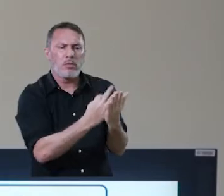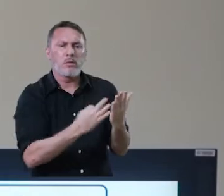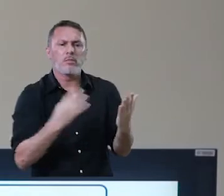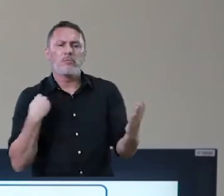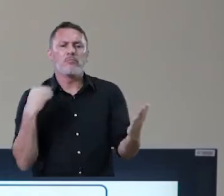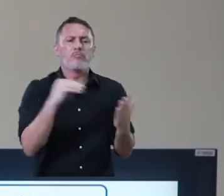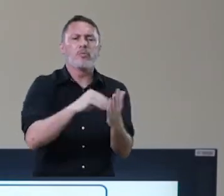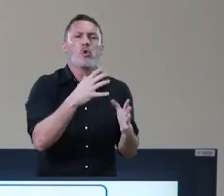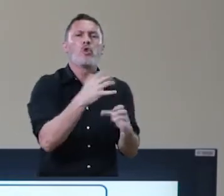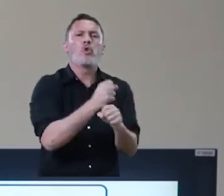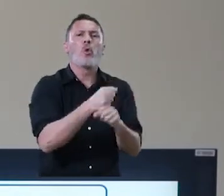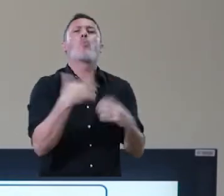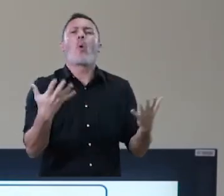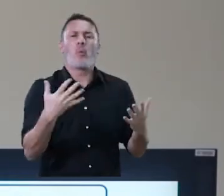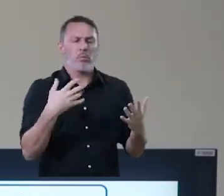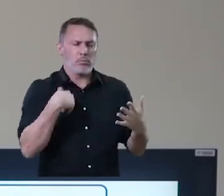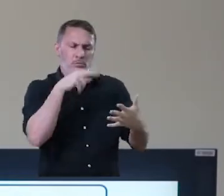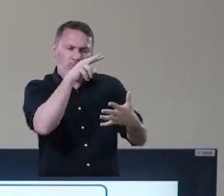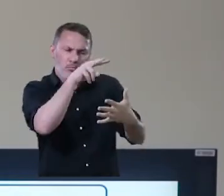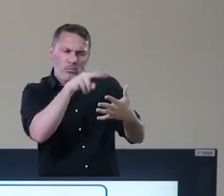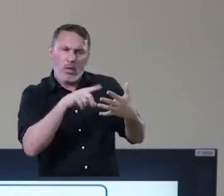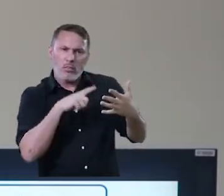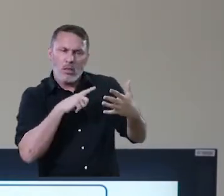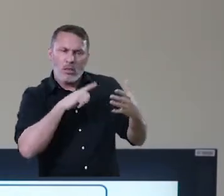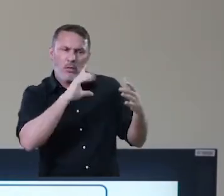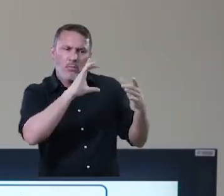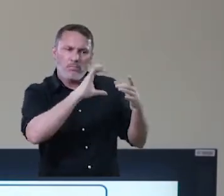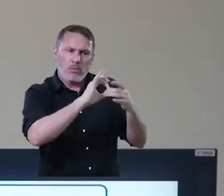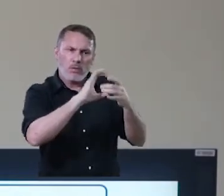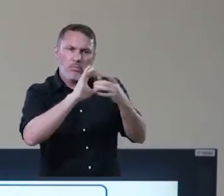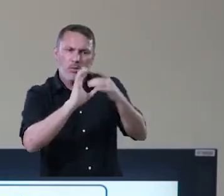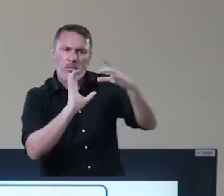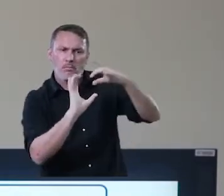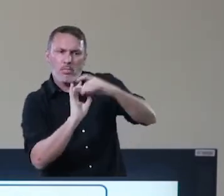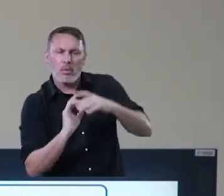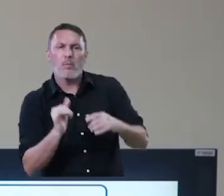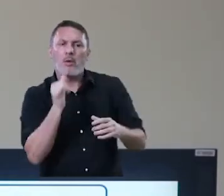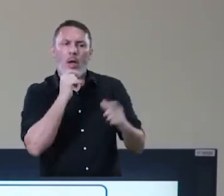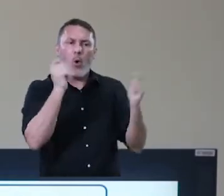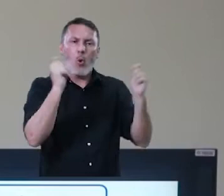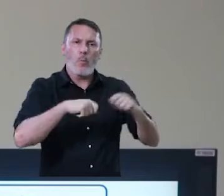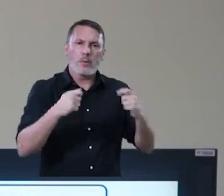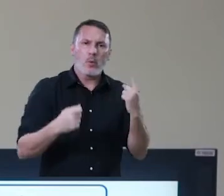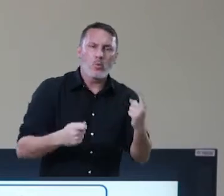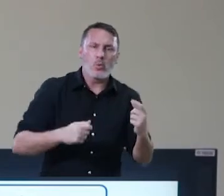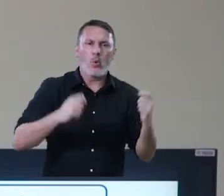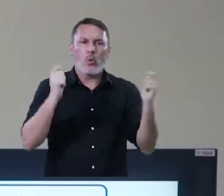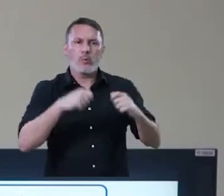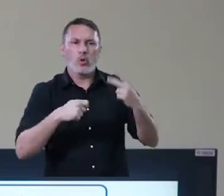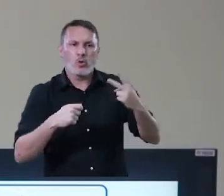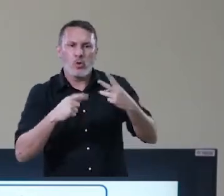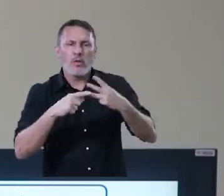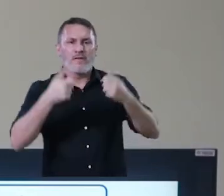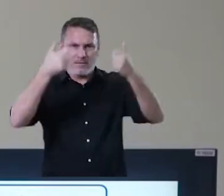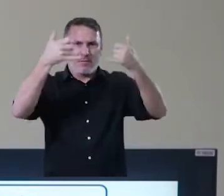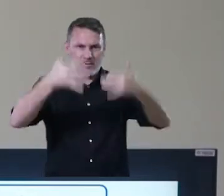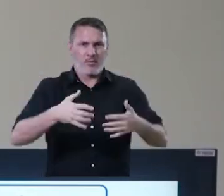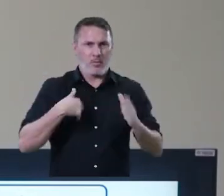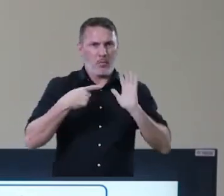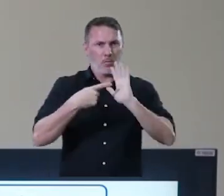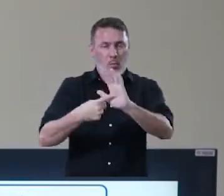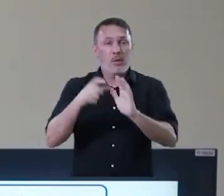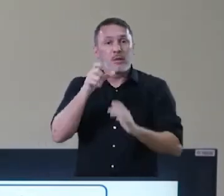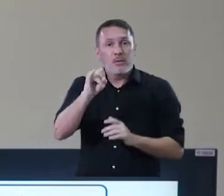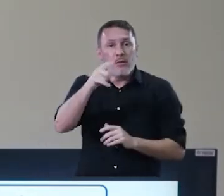dar a nota, o que que ele vai buscar ali? E é por isso que você precisa, olha, competência 1 fala isso, competência 2 fala isso, é o que nós vamos mostrar